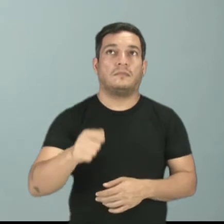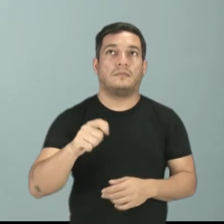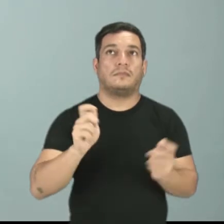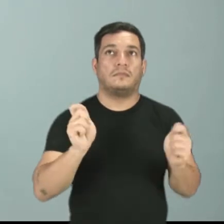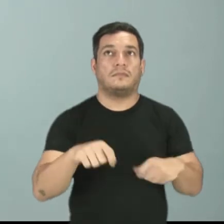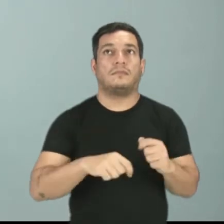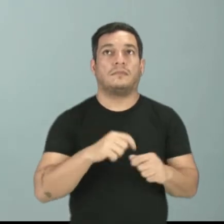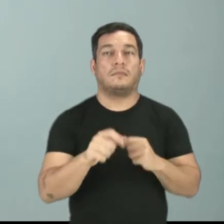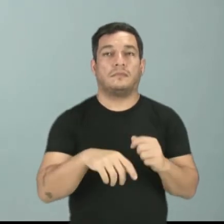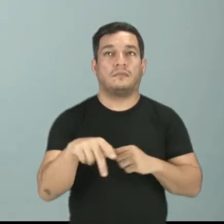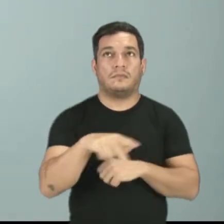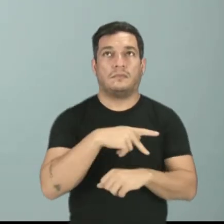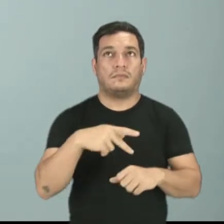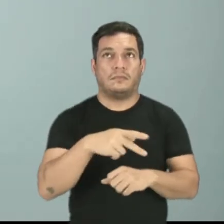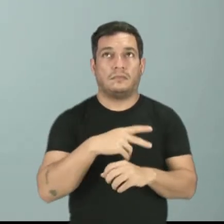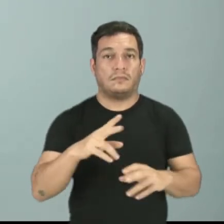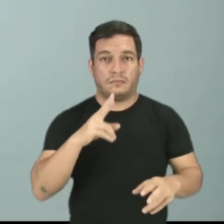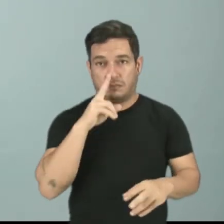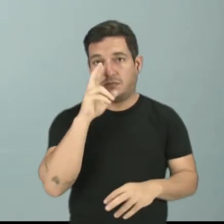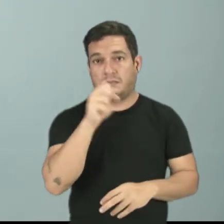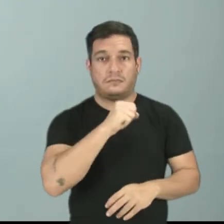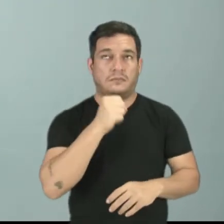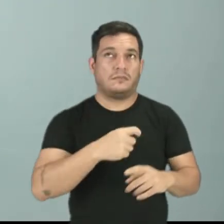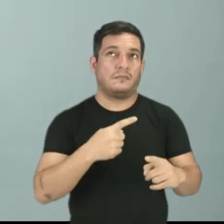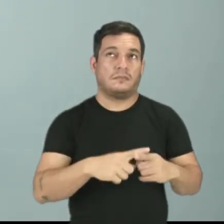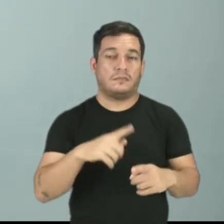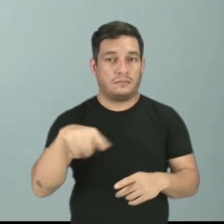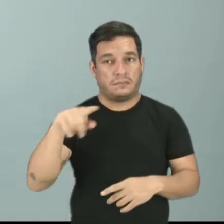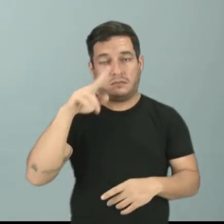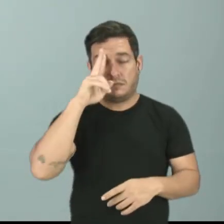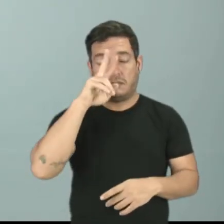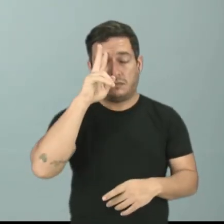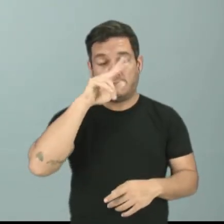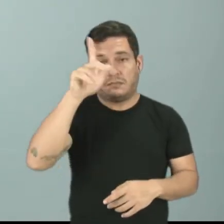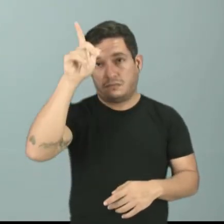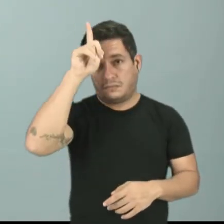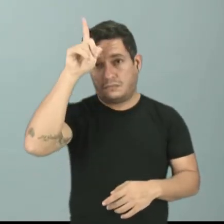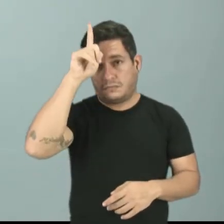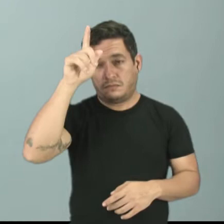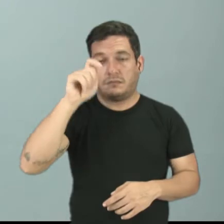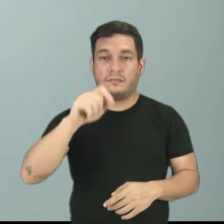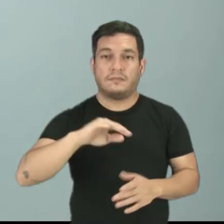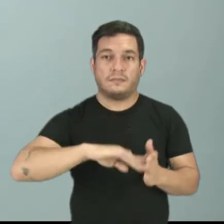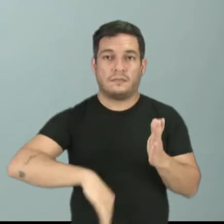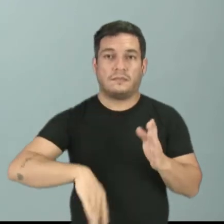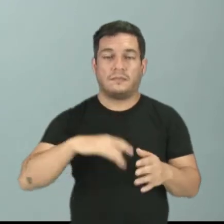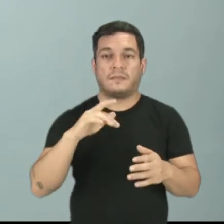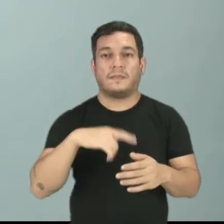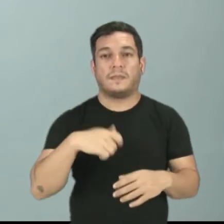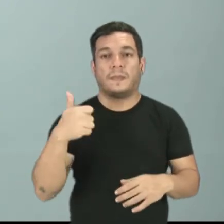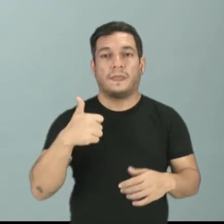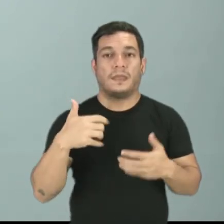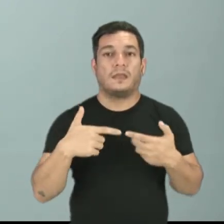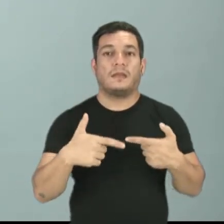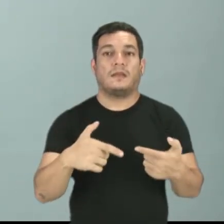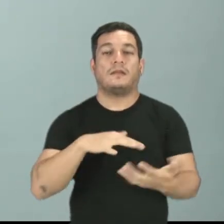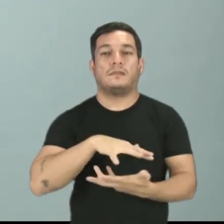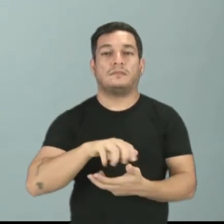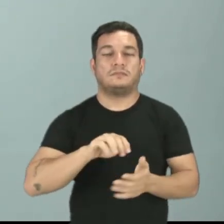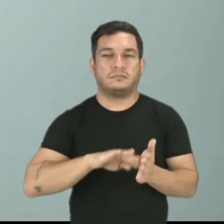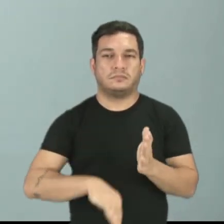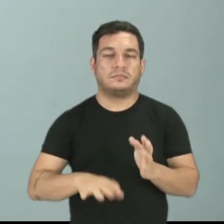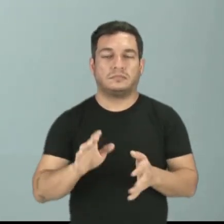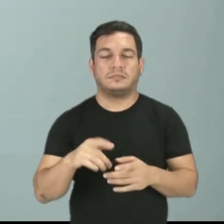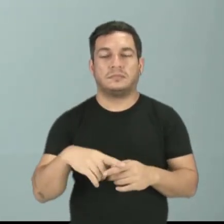que pudesse ser um país forte, porque lembro que a Alemanha ela sai da Primeira Guerra devastada, a Itália ela